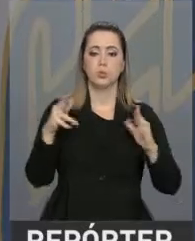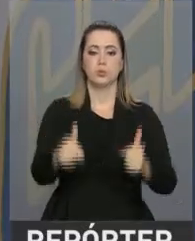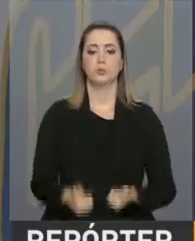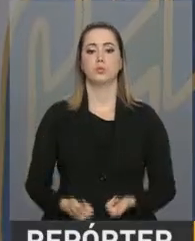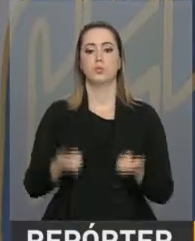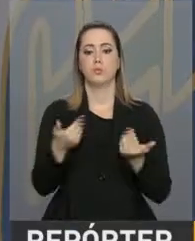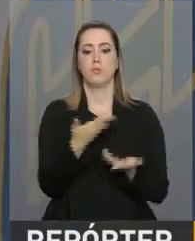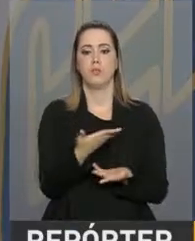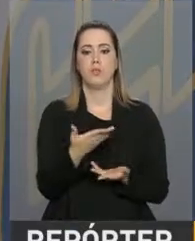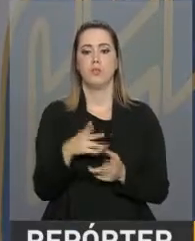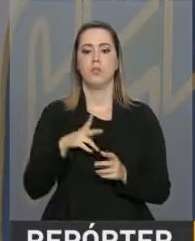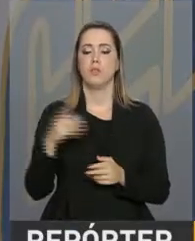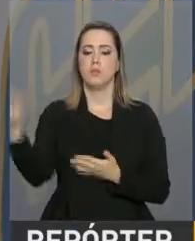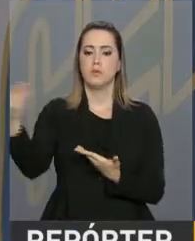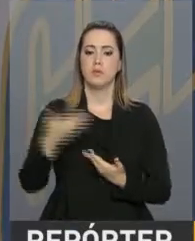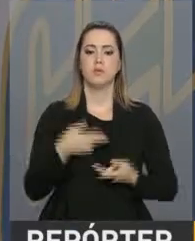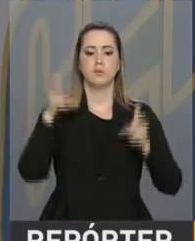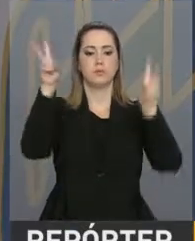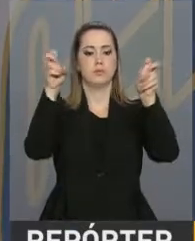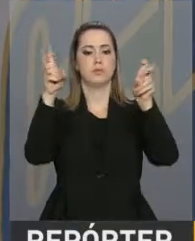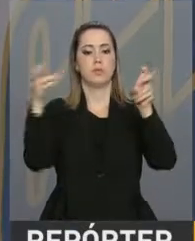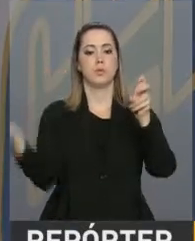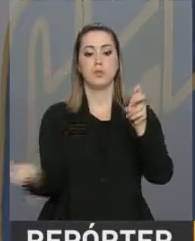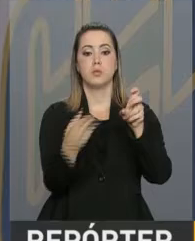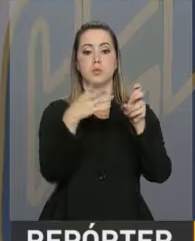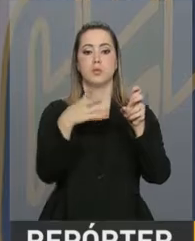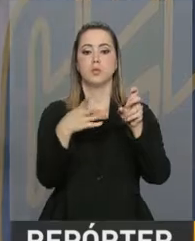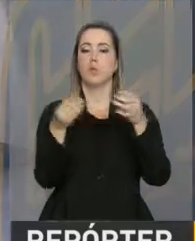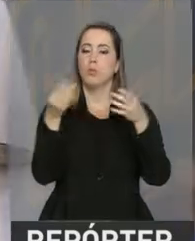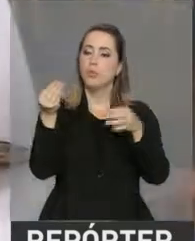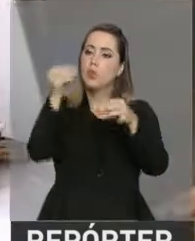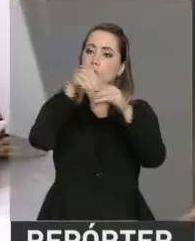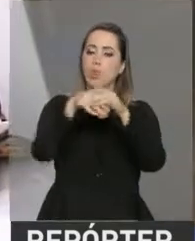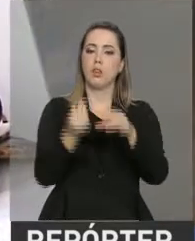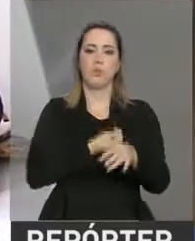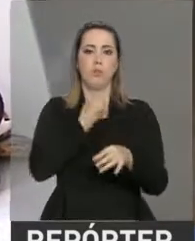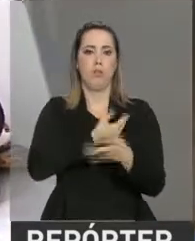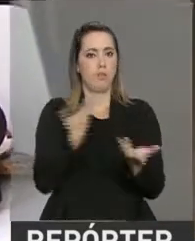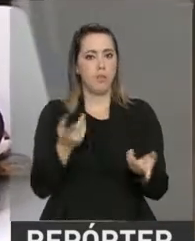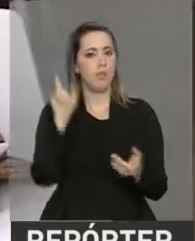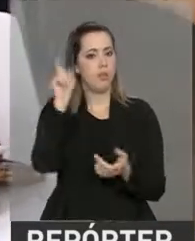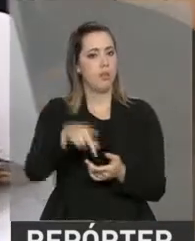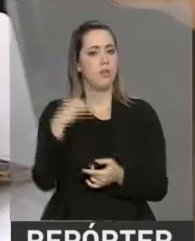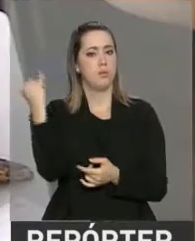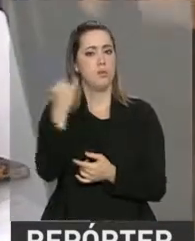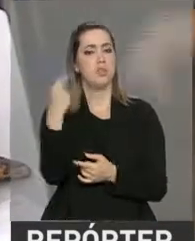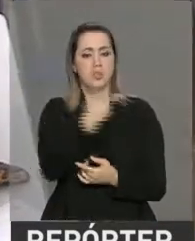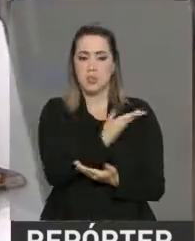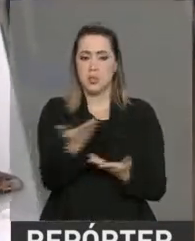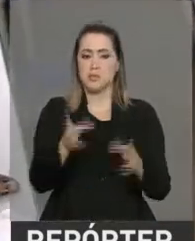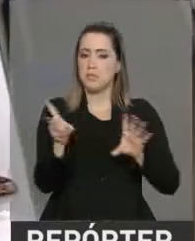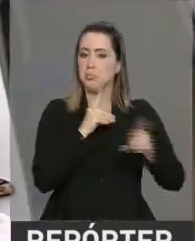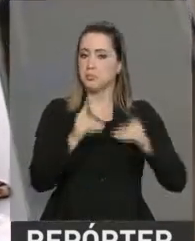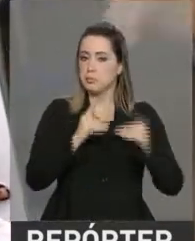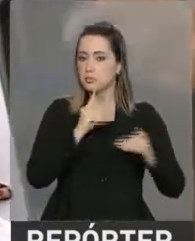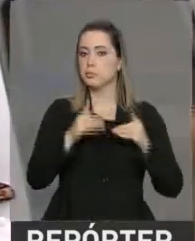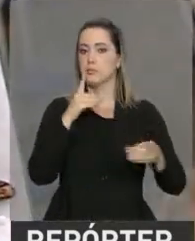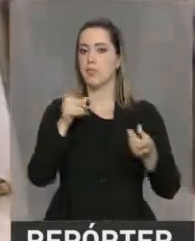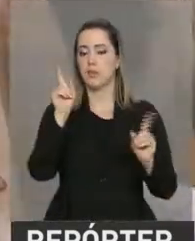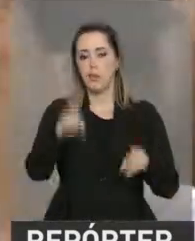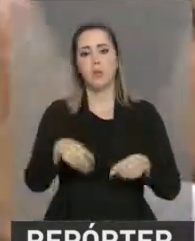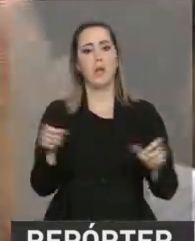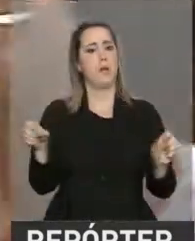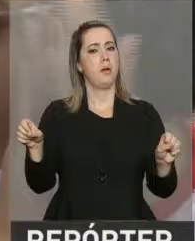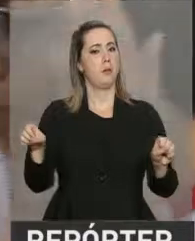tema que faz parte da realidade eles gostam de discutir e querem participar então essas discussões e reflexões frazão serve também pra quebrar